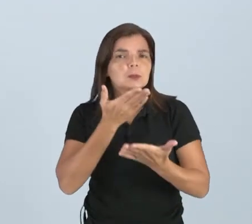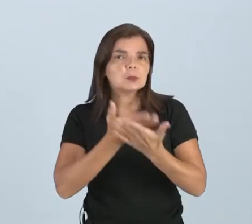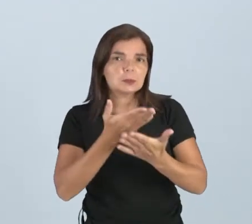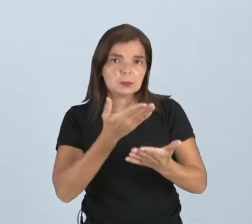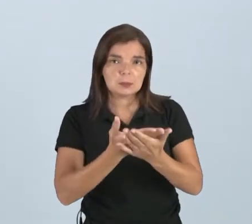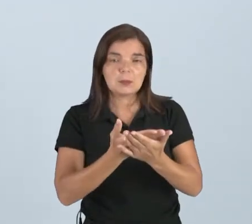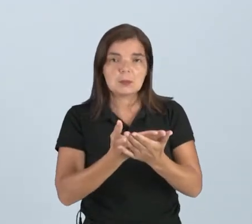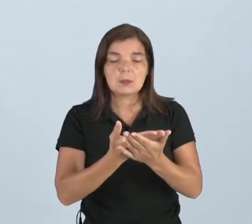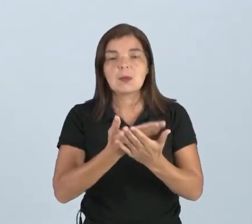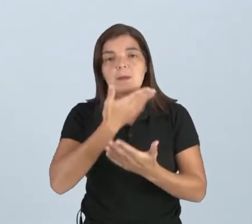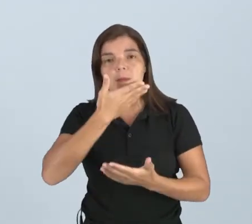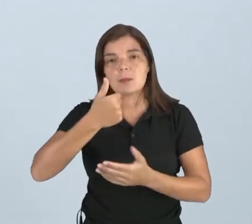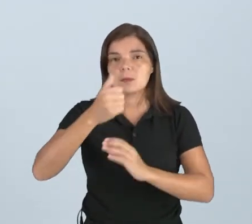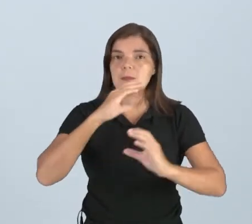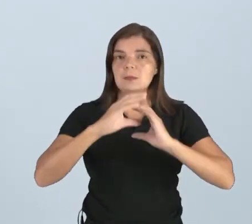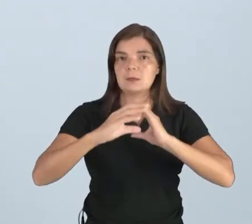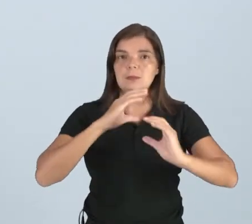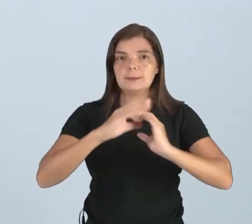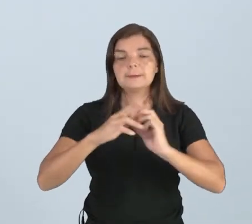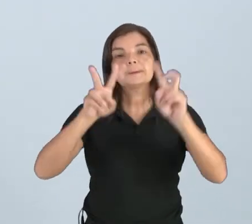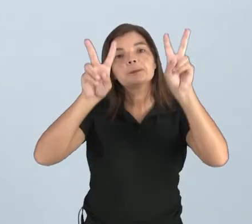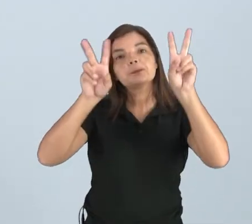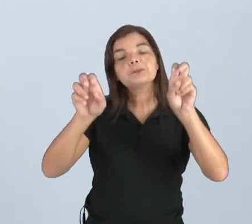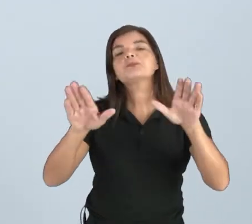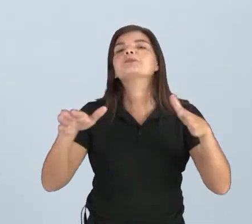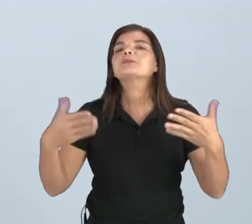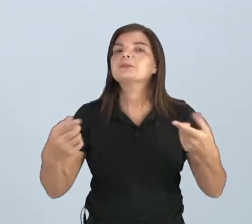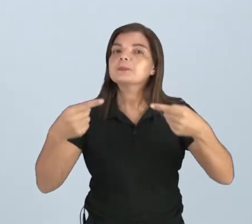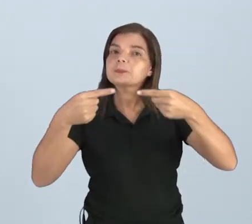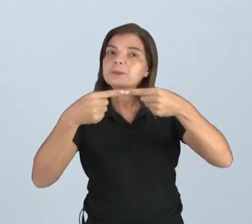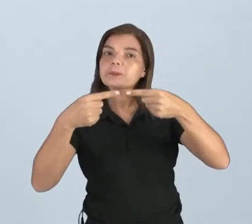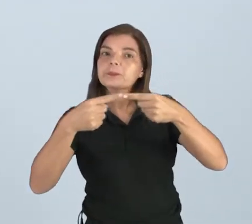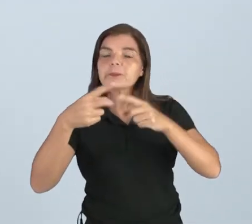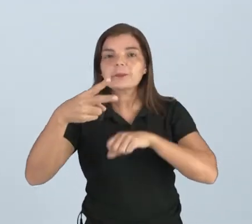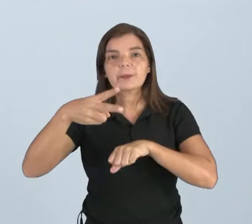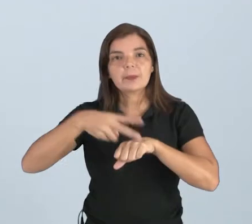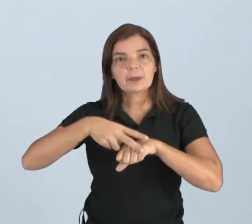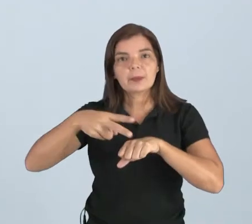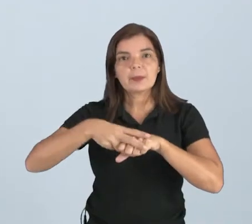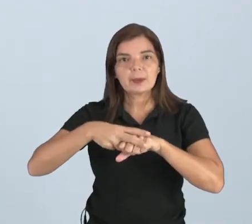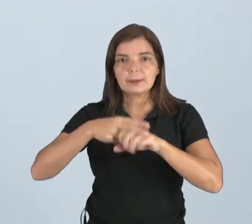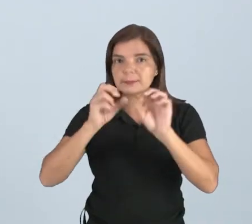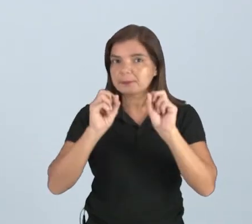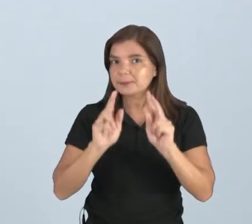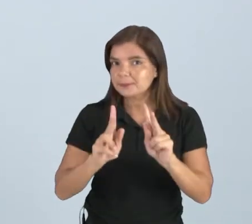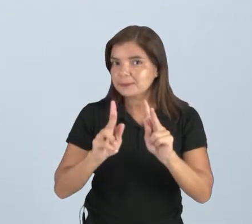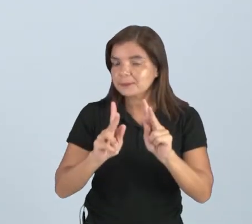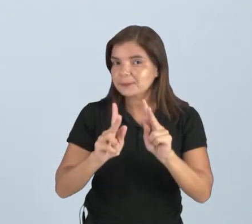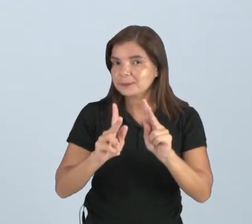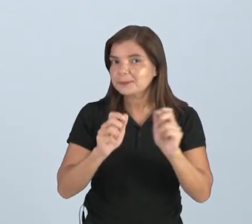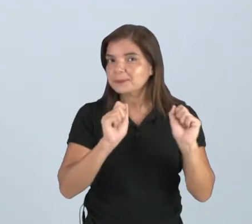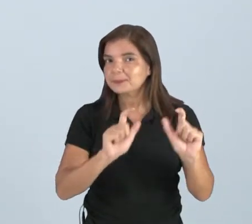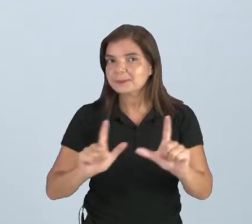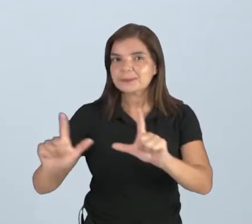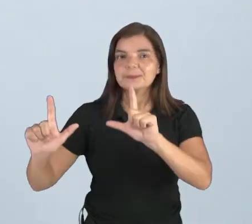se comunicar. E o assunto é concordância verbal, ok? Vamos